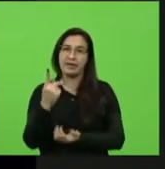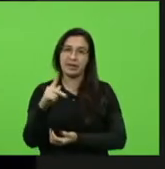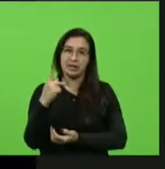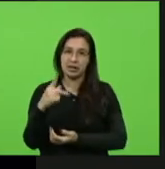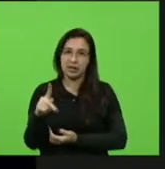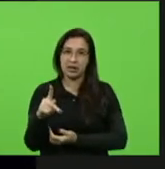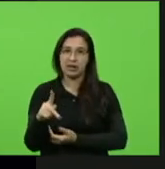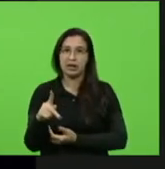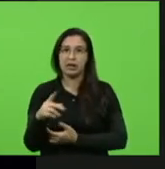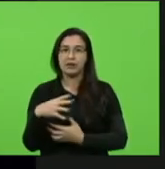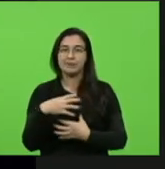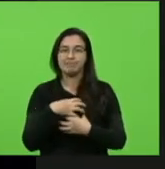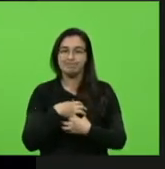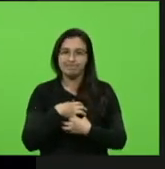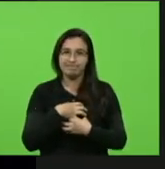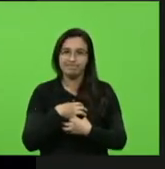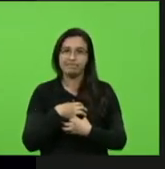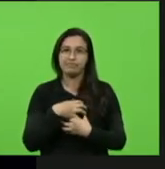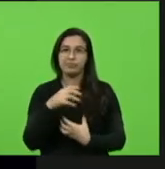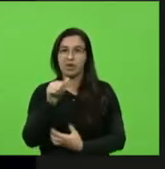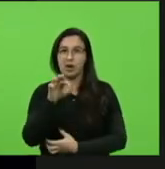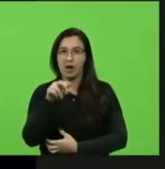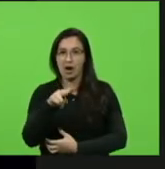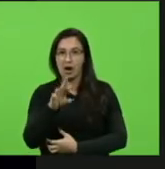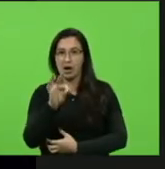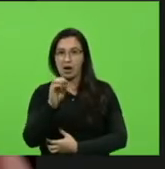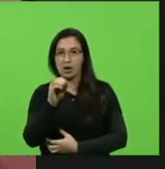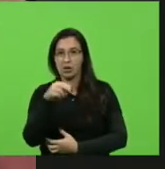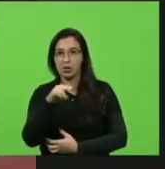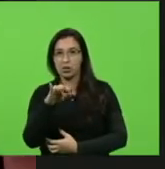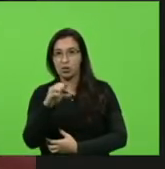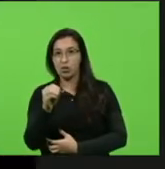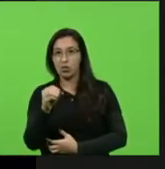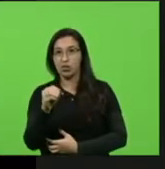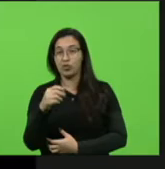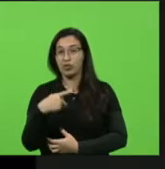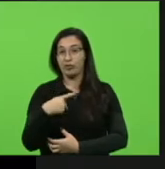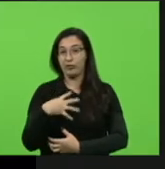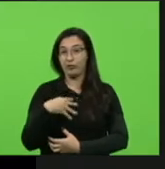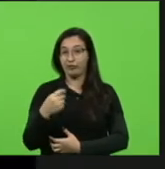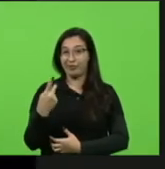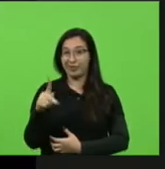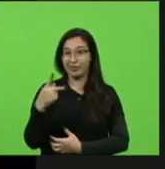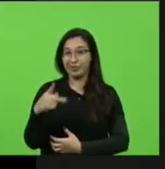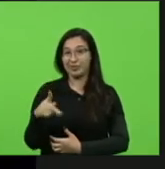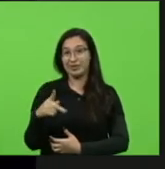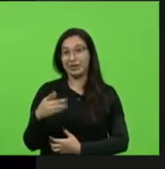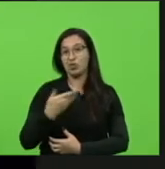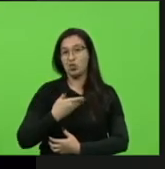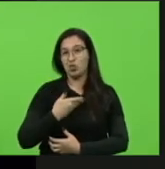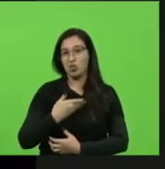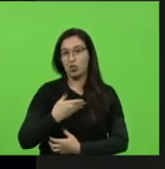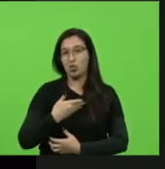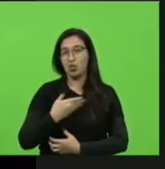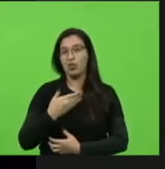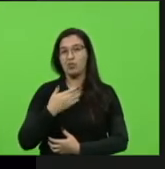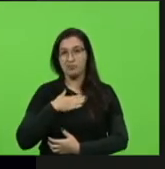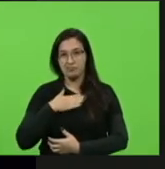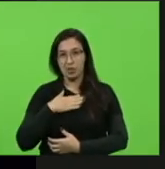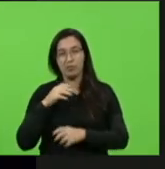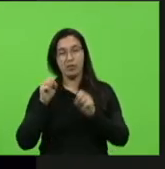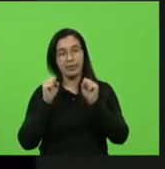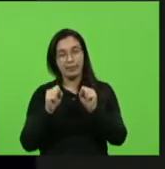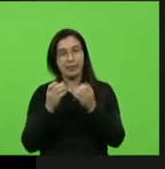Luz, Dr. Antônio, seu filho, que é o mais conhecido meu, de que eles possam